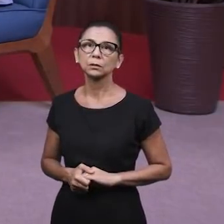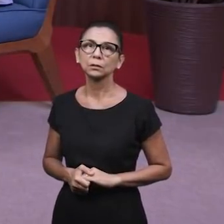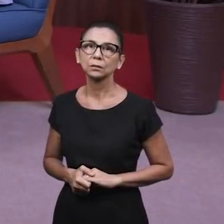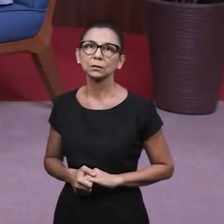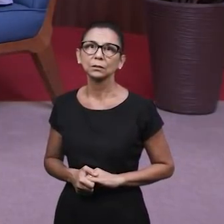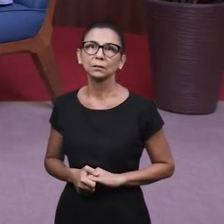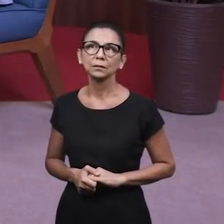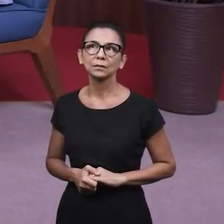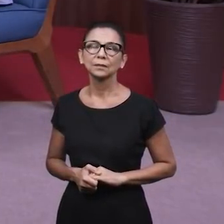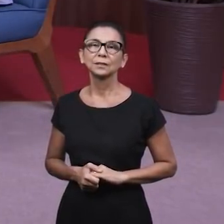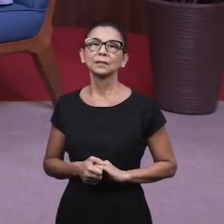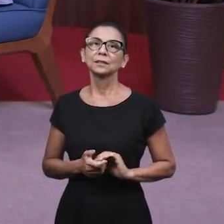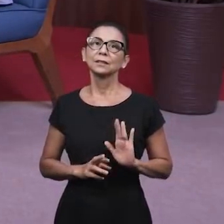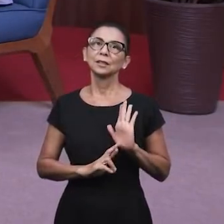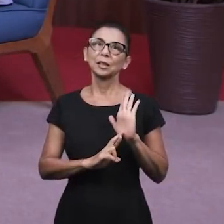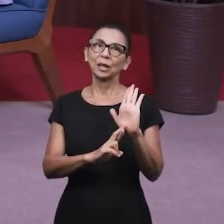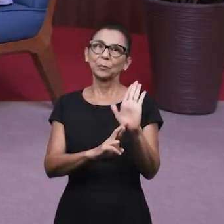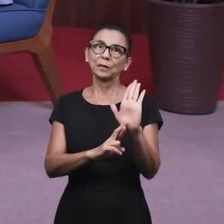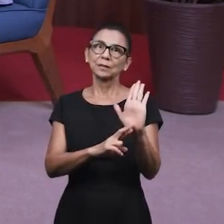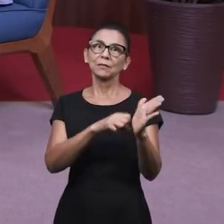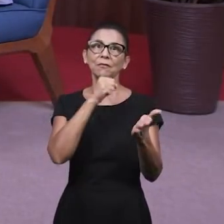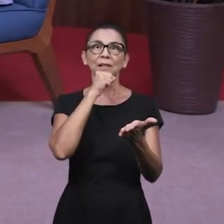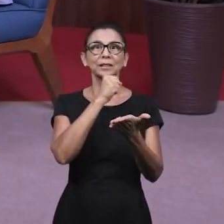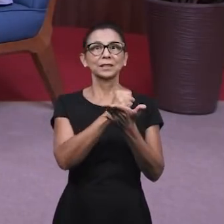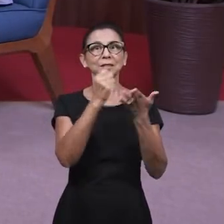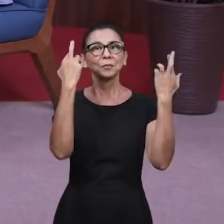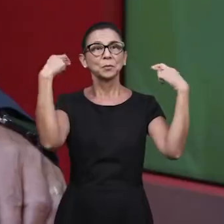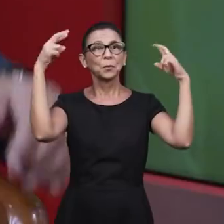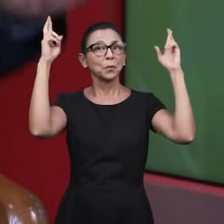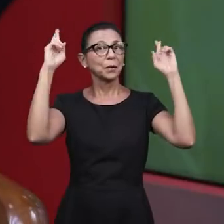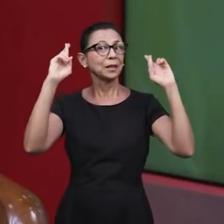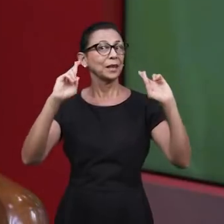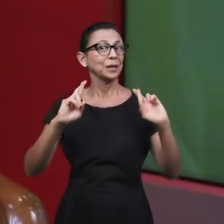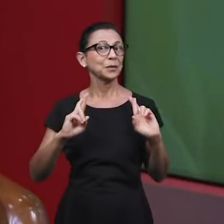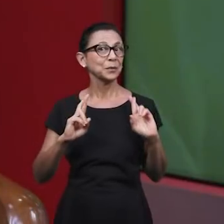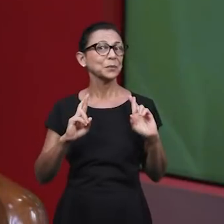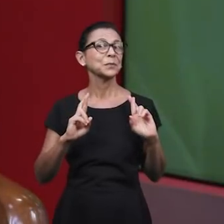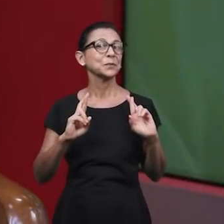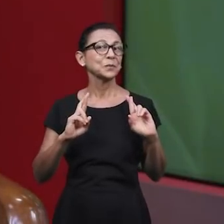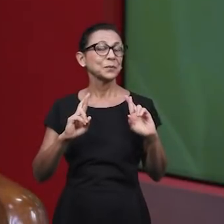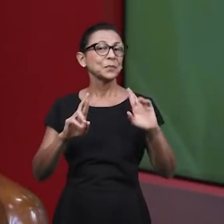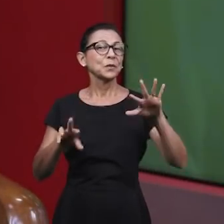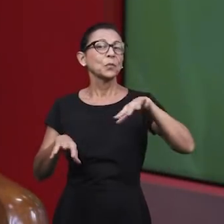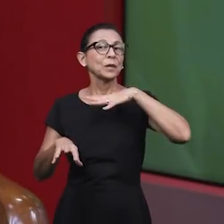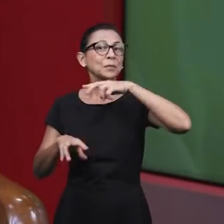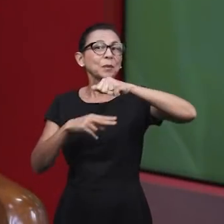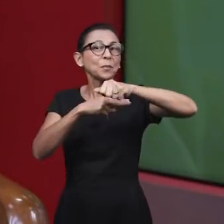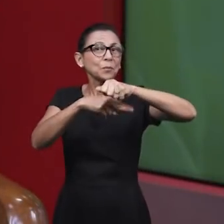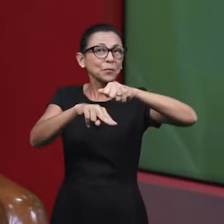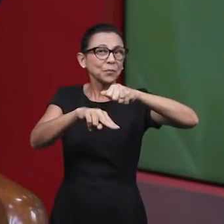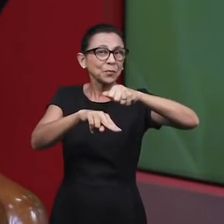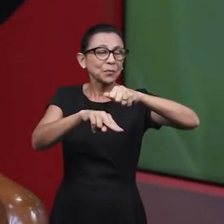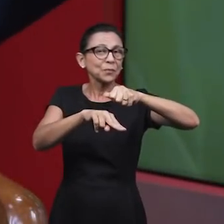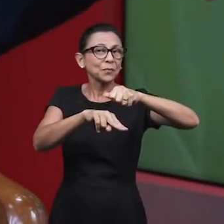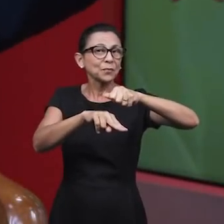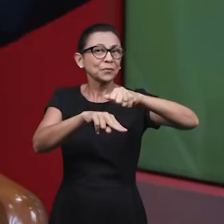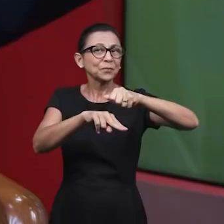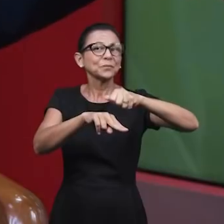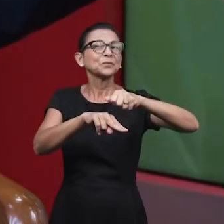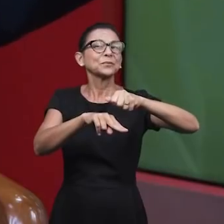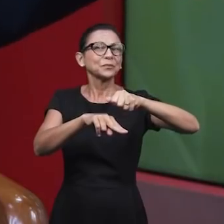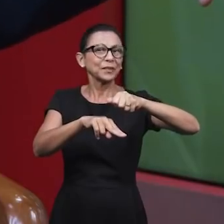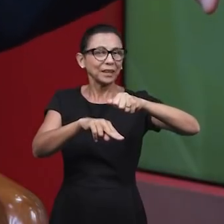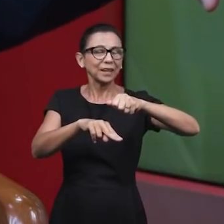Velho Testamento apontava para este aqui, ó. Eis o Cordeiro. Aquele Cordeiro imolado no Velho Testamento era